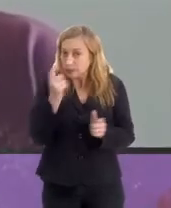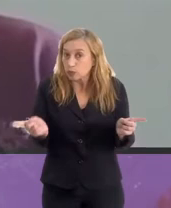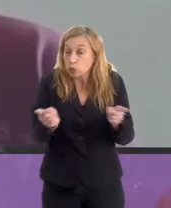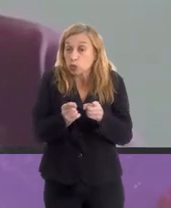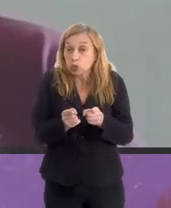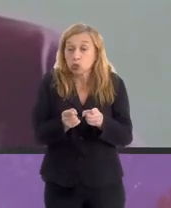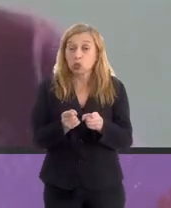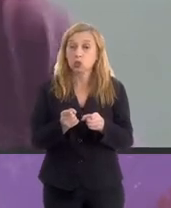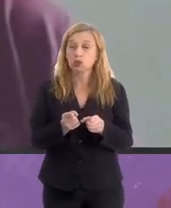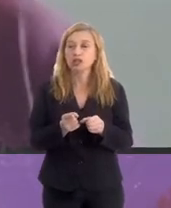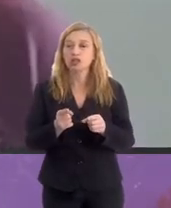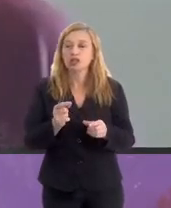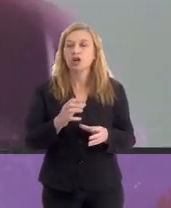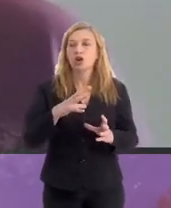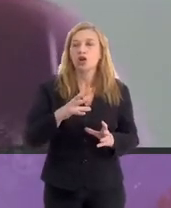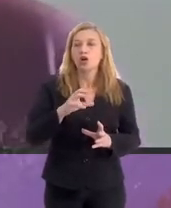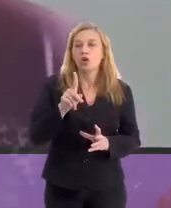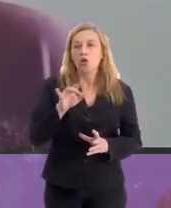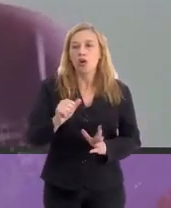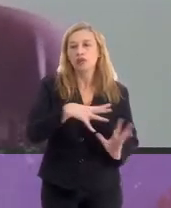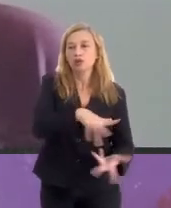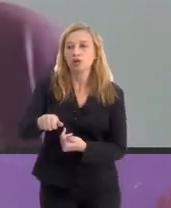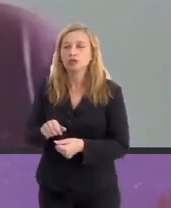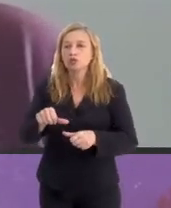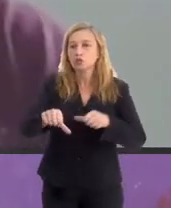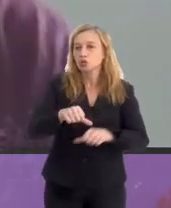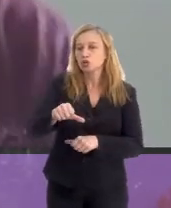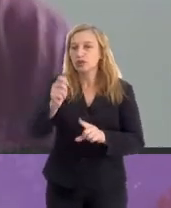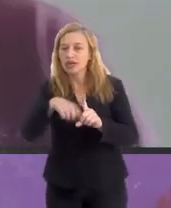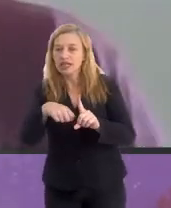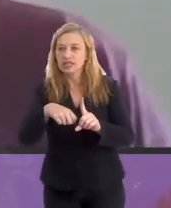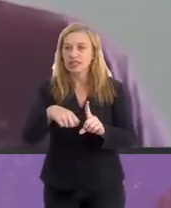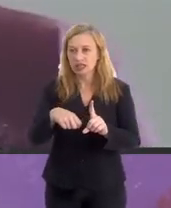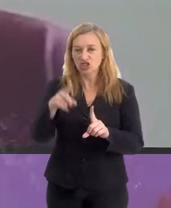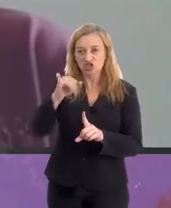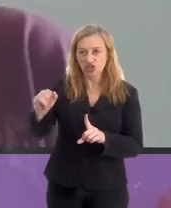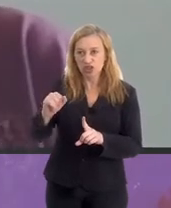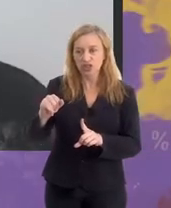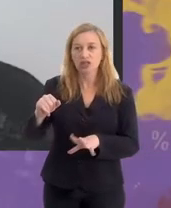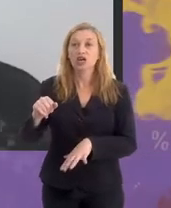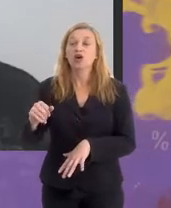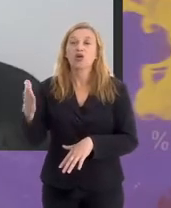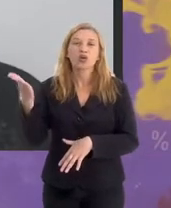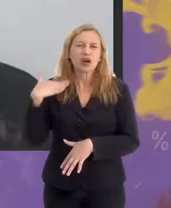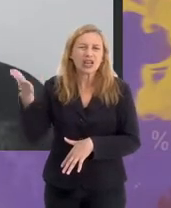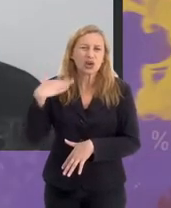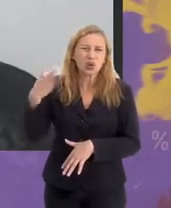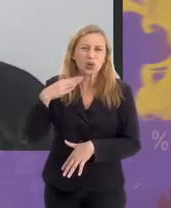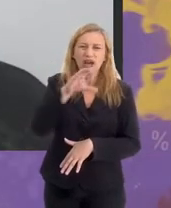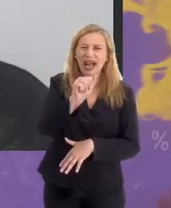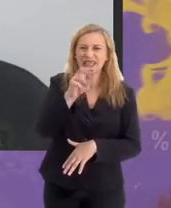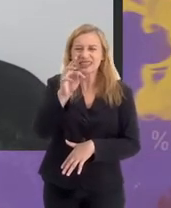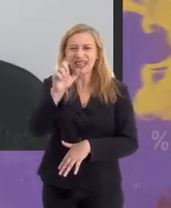apertado em função da copa do mundo inclusive ter mudado é de mês de data né novembro e dezembro por causa do calor